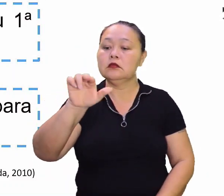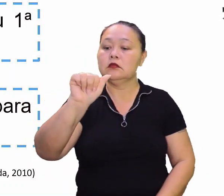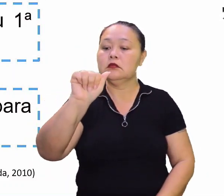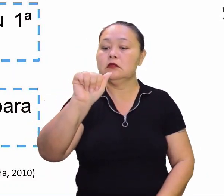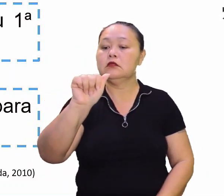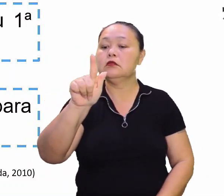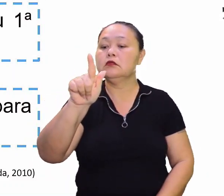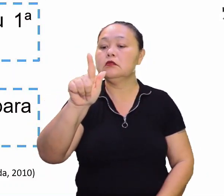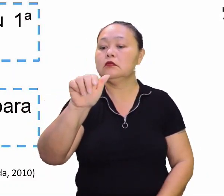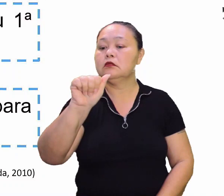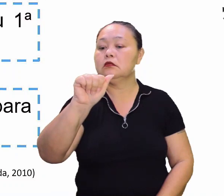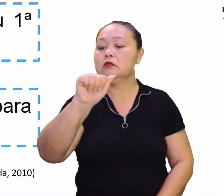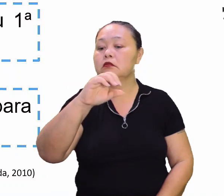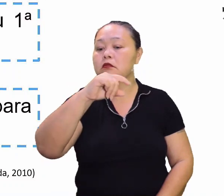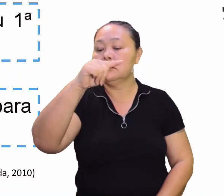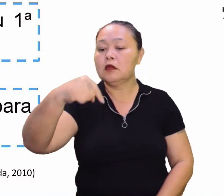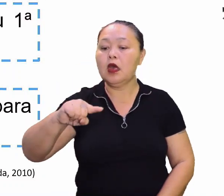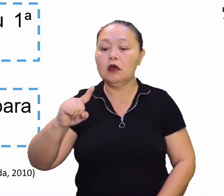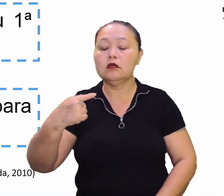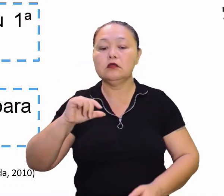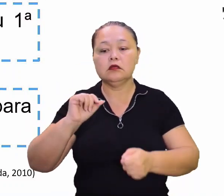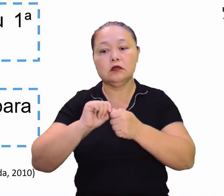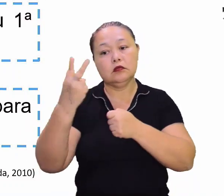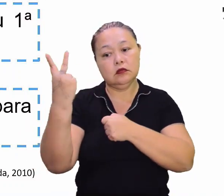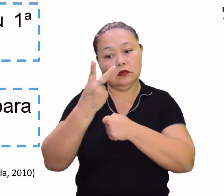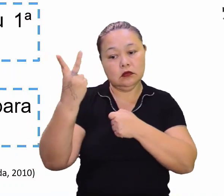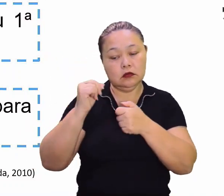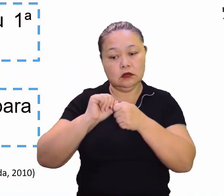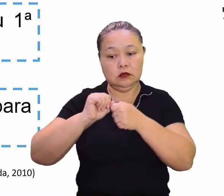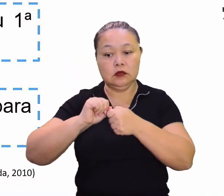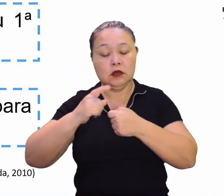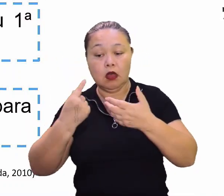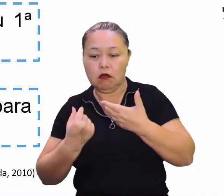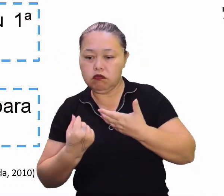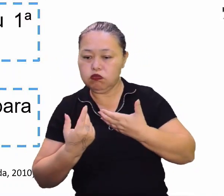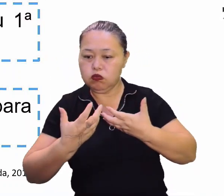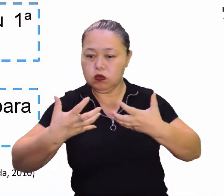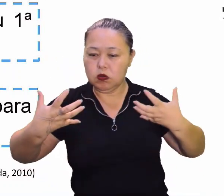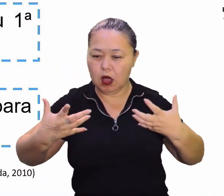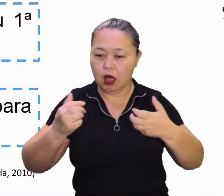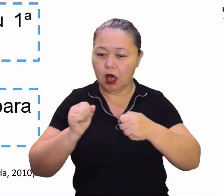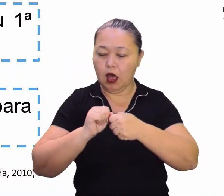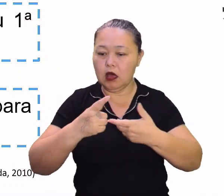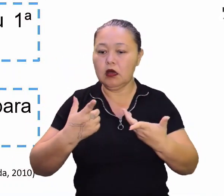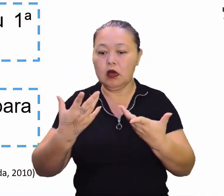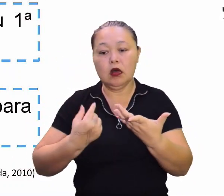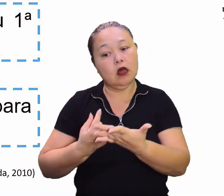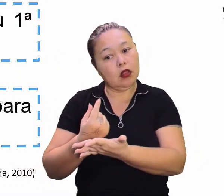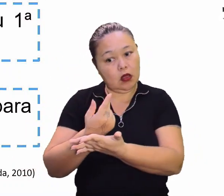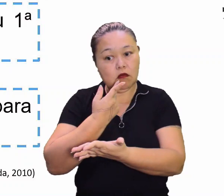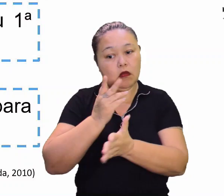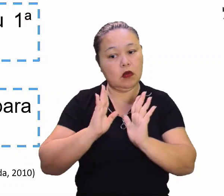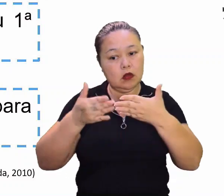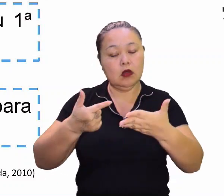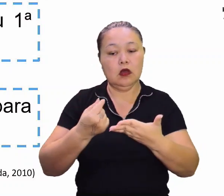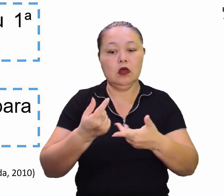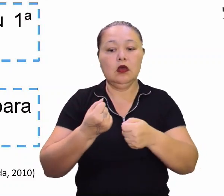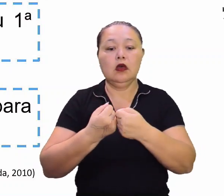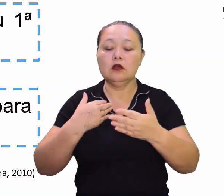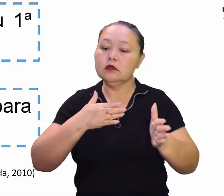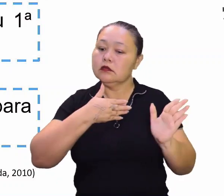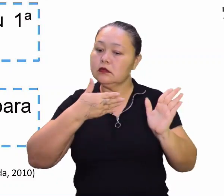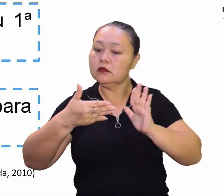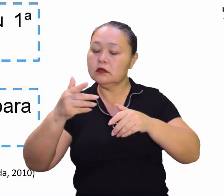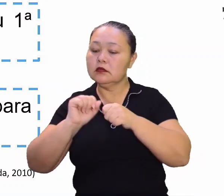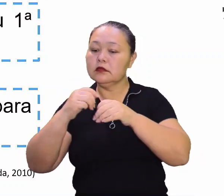dessa agressividade, tanto do tigre quanto do dragão. Então, essa agressividade econômica que nós falamos nesse